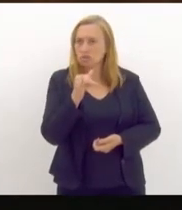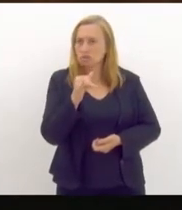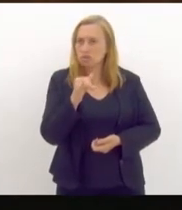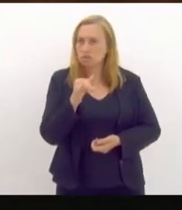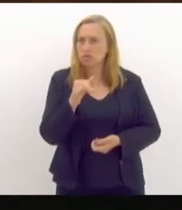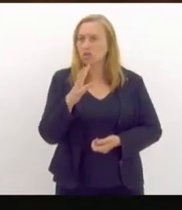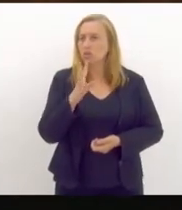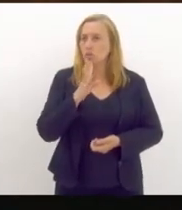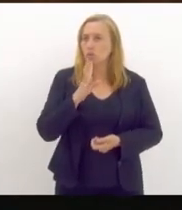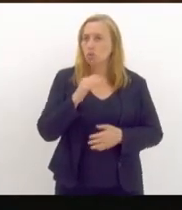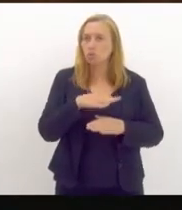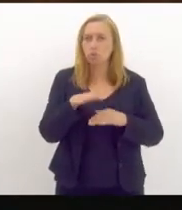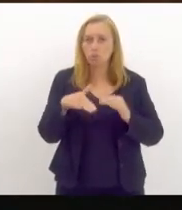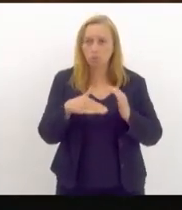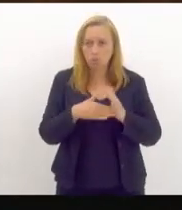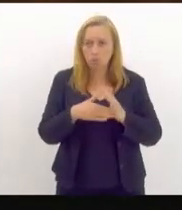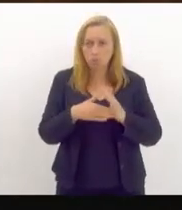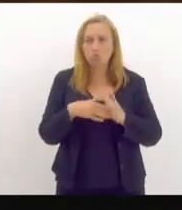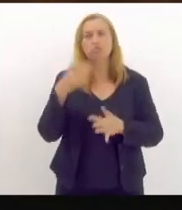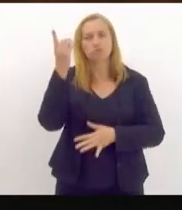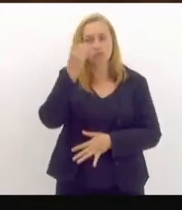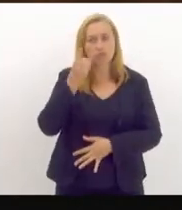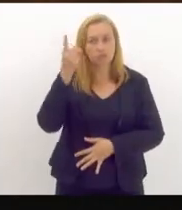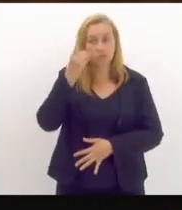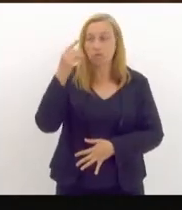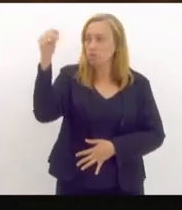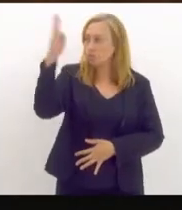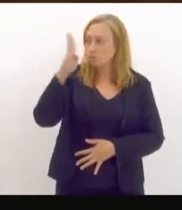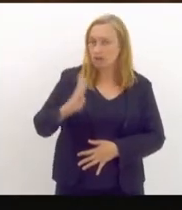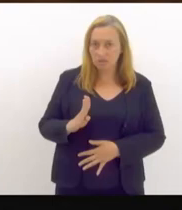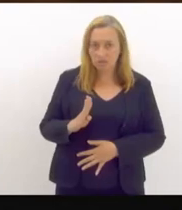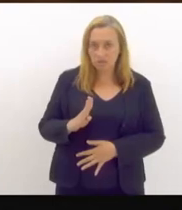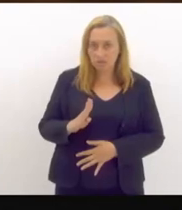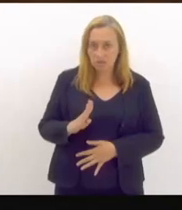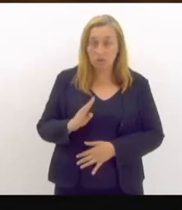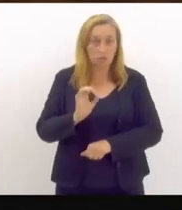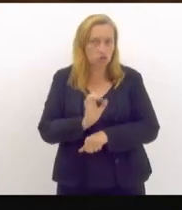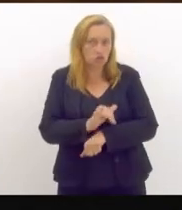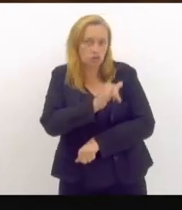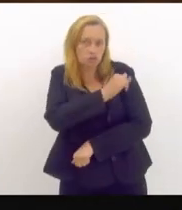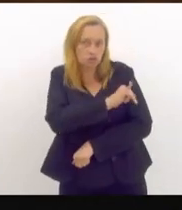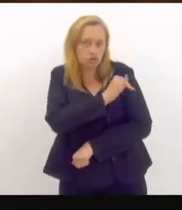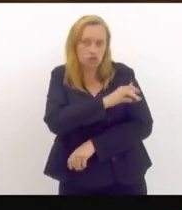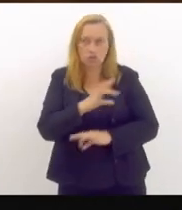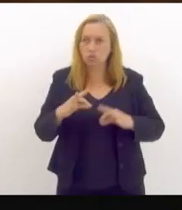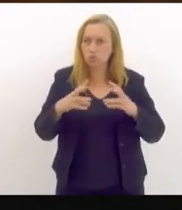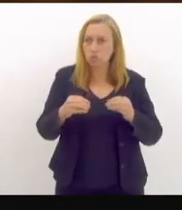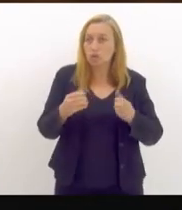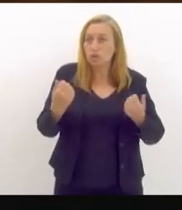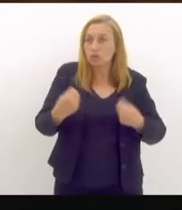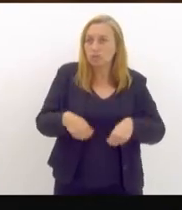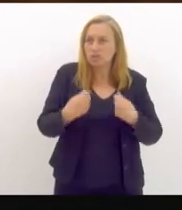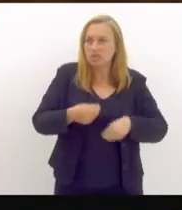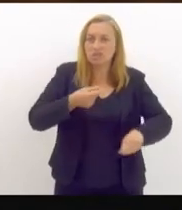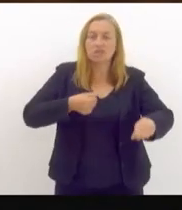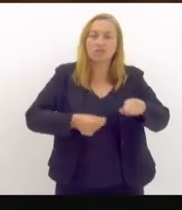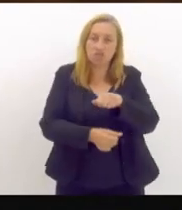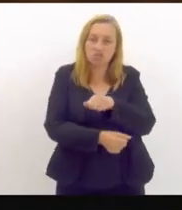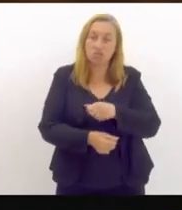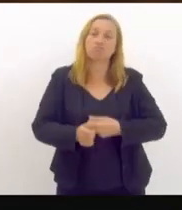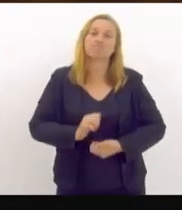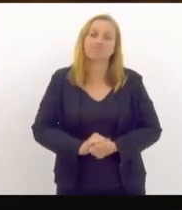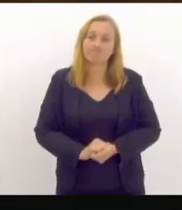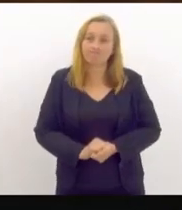de conhecimento de todas e todos os deputados o Brasil e o estado do Rio de Janeiro sobretudo precisam de investimento